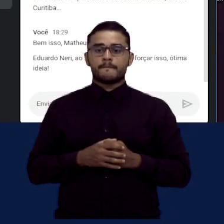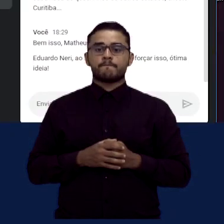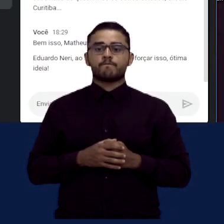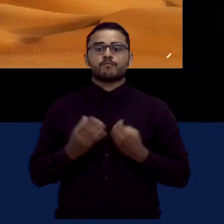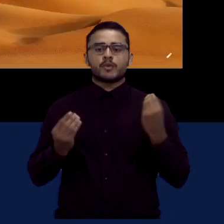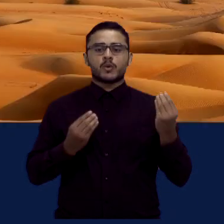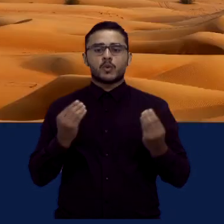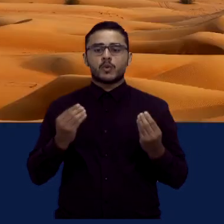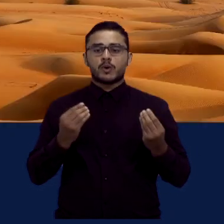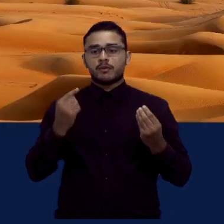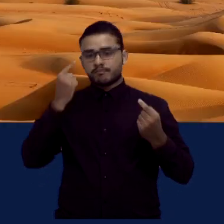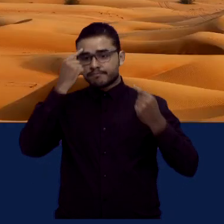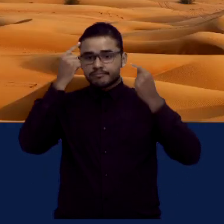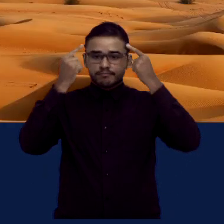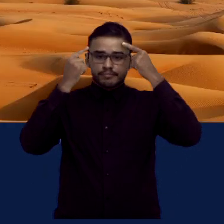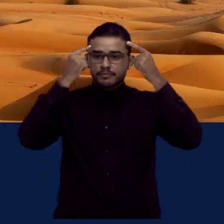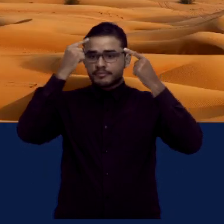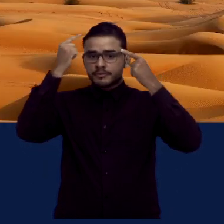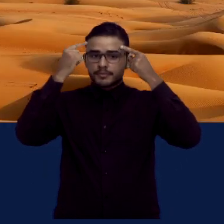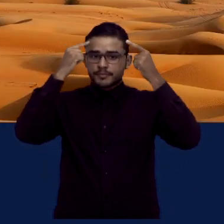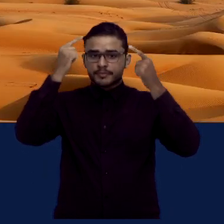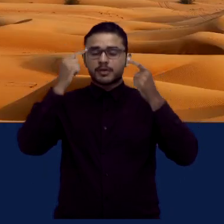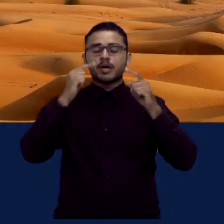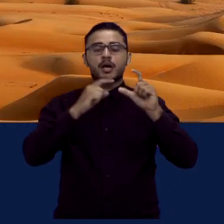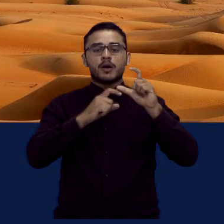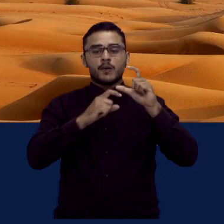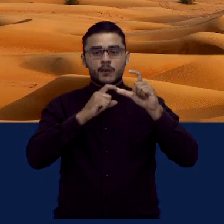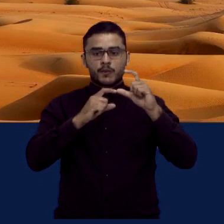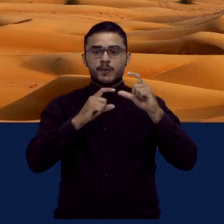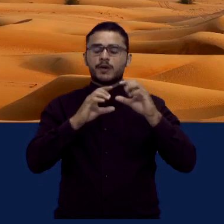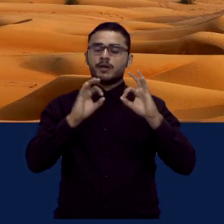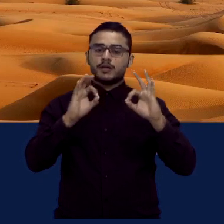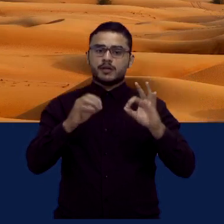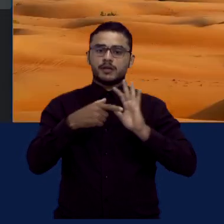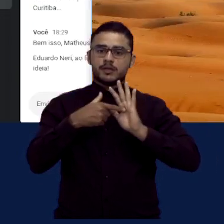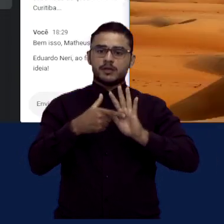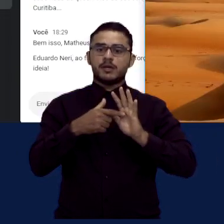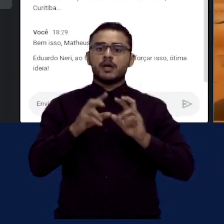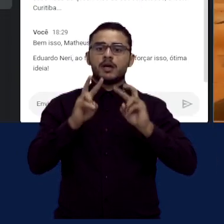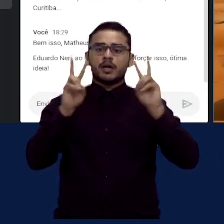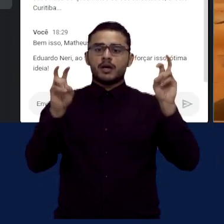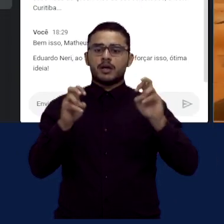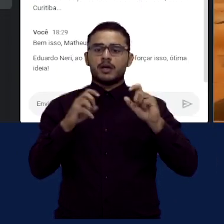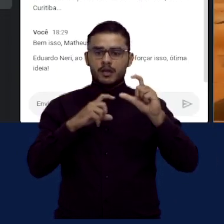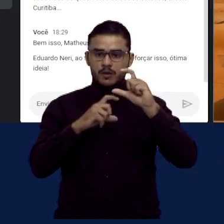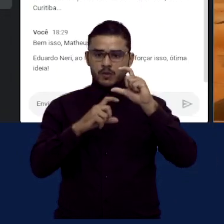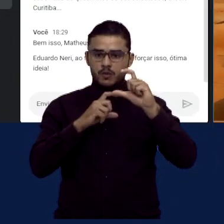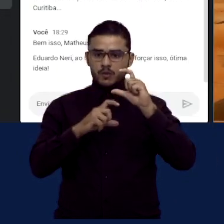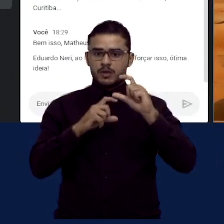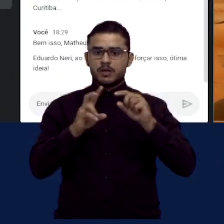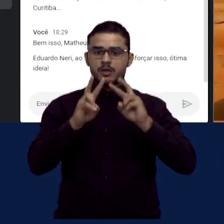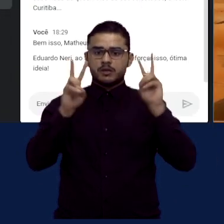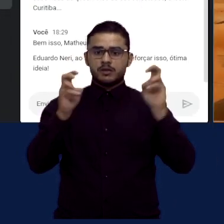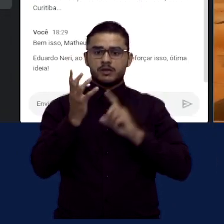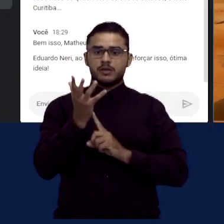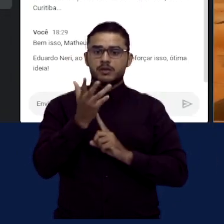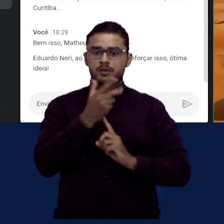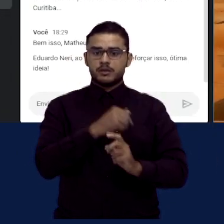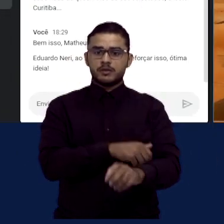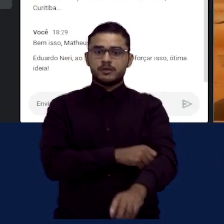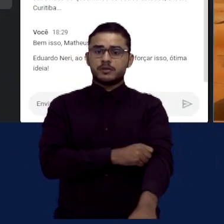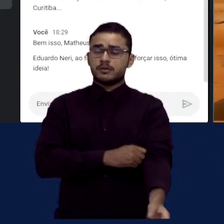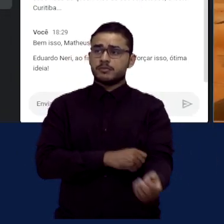Desvendando os Quadrinhos, que é o primeiro mesmo, em que ele não só fala sobre quadrinhos, mas ele fala sobre arte. E é um livro que eu